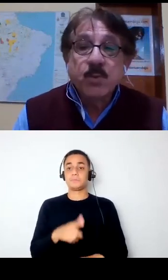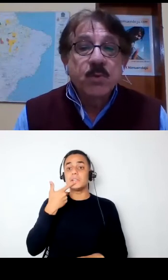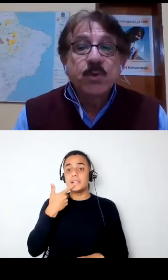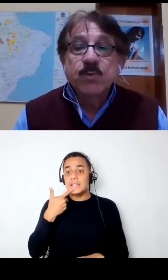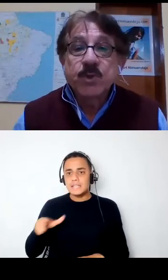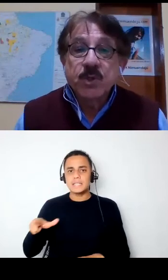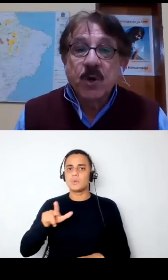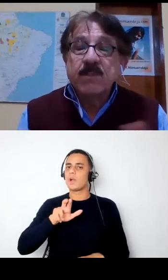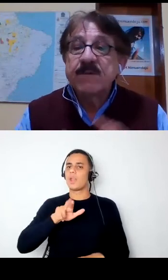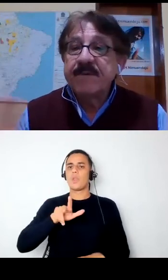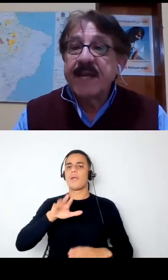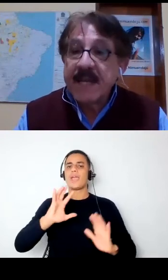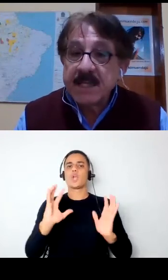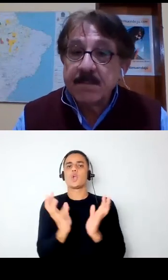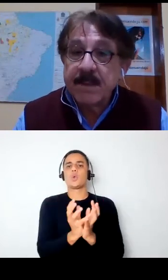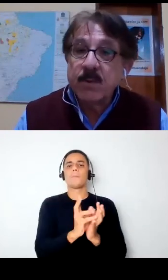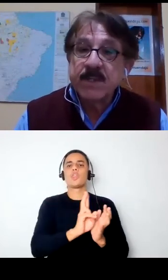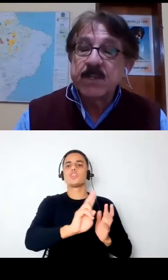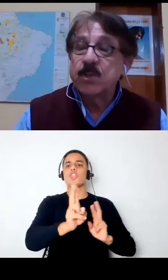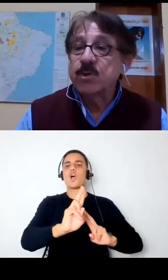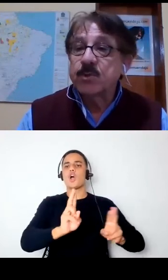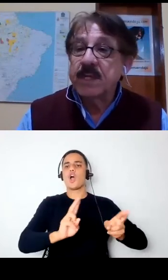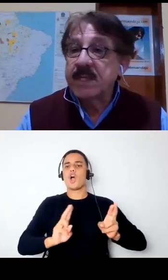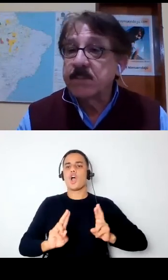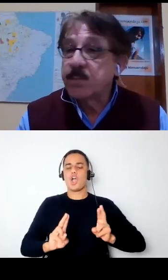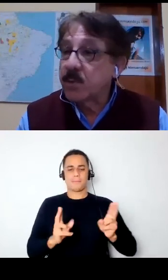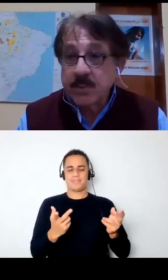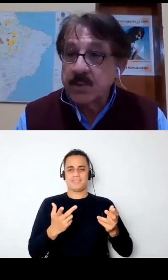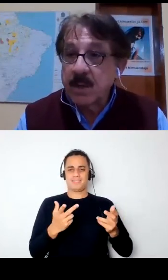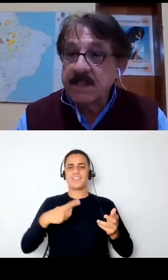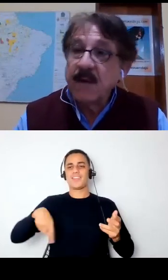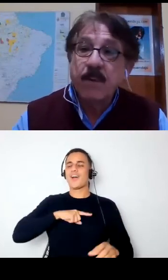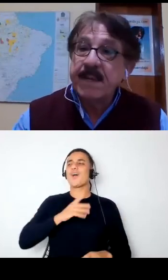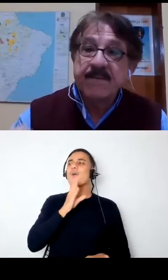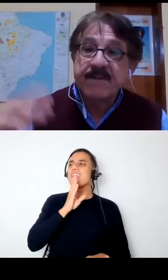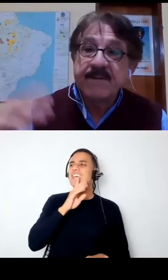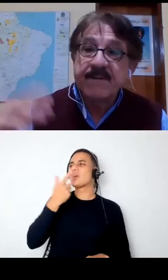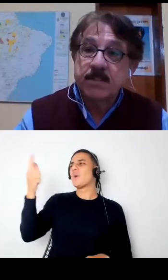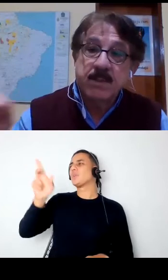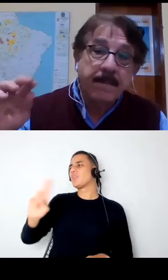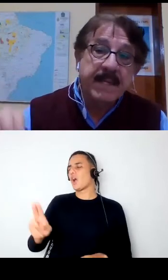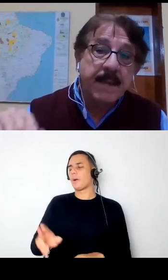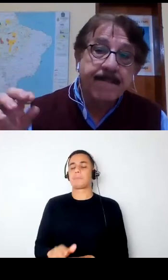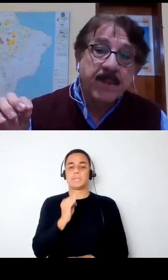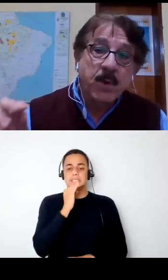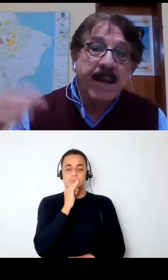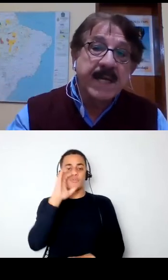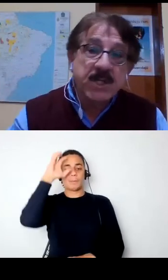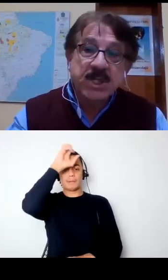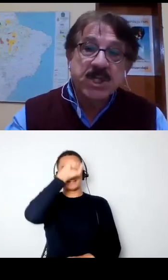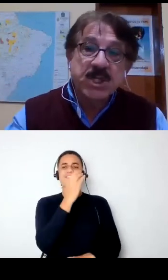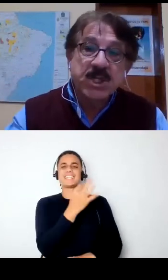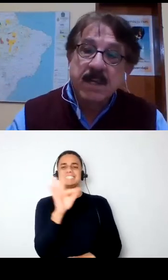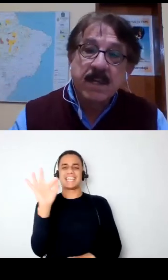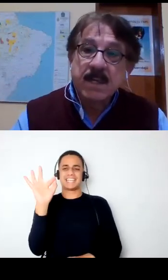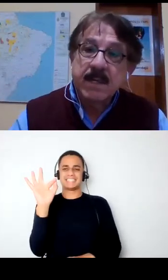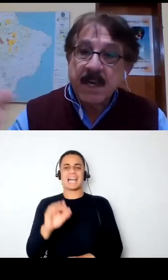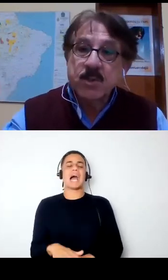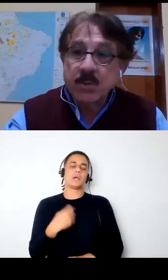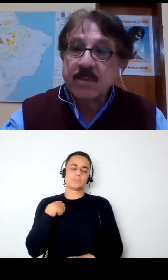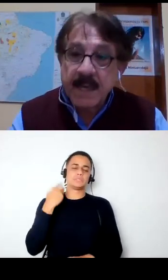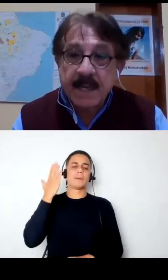passar adiante. Qual a importância de proteger e preservar as línguas indígenas? Para entender a